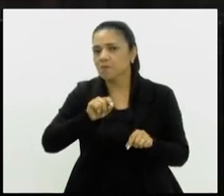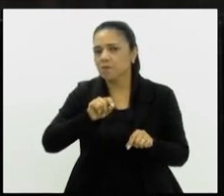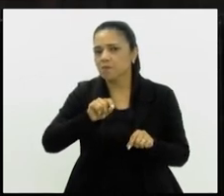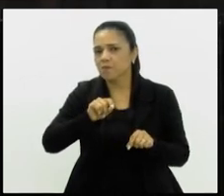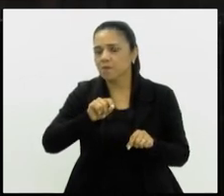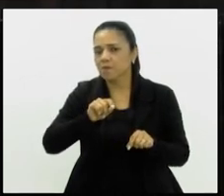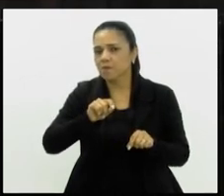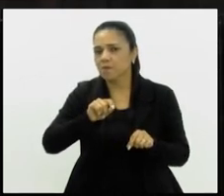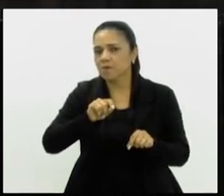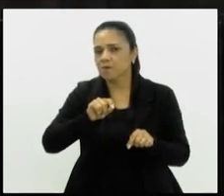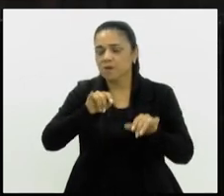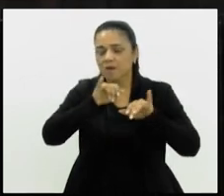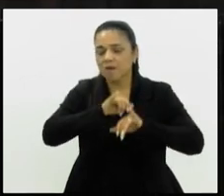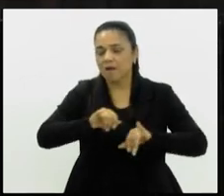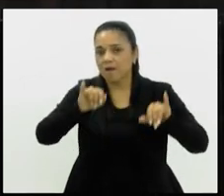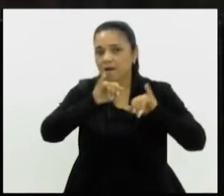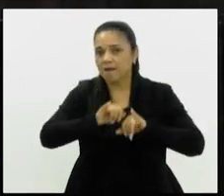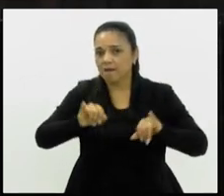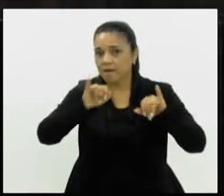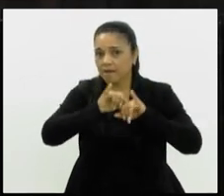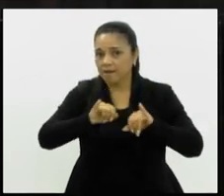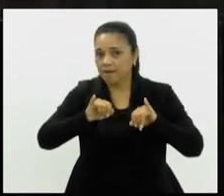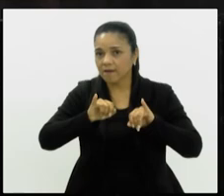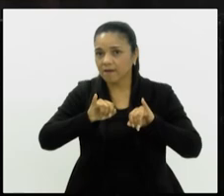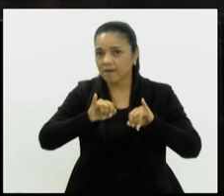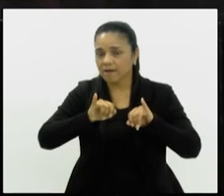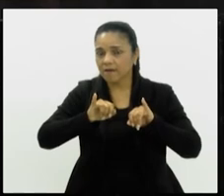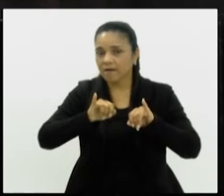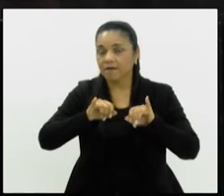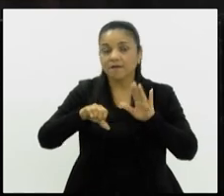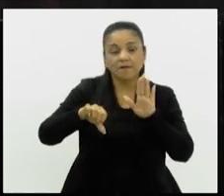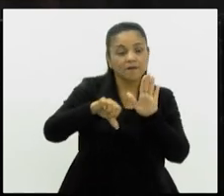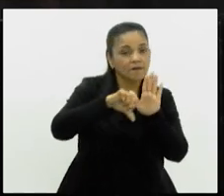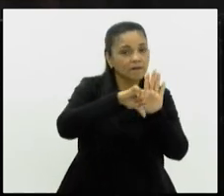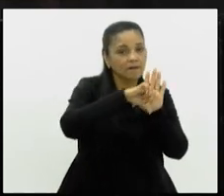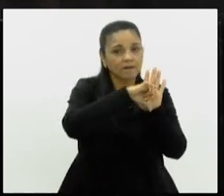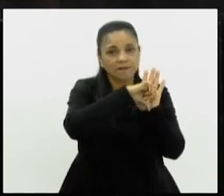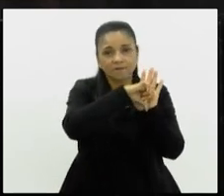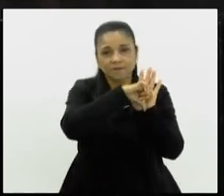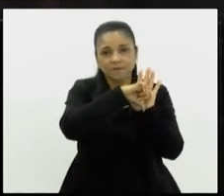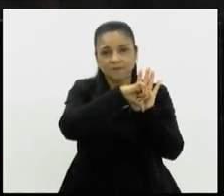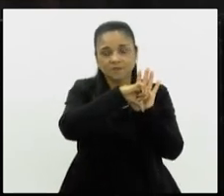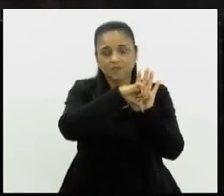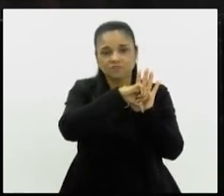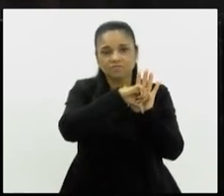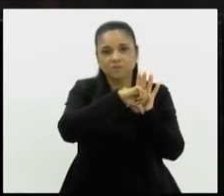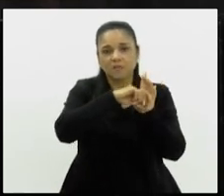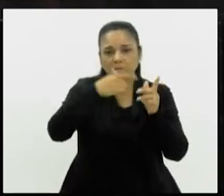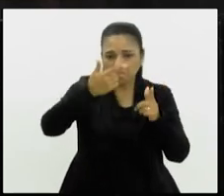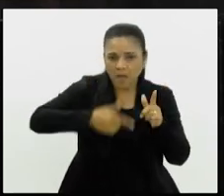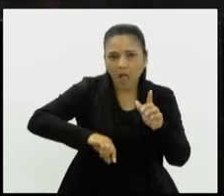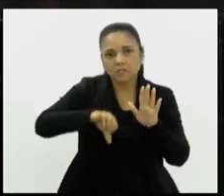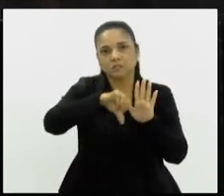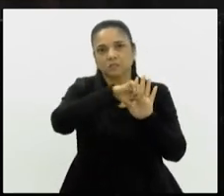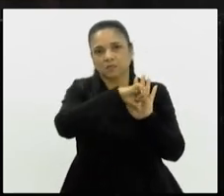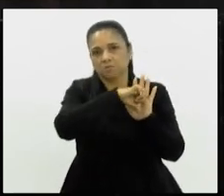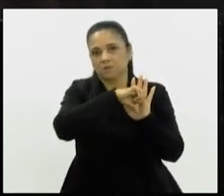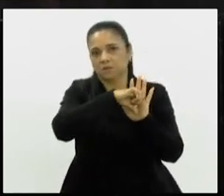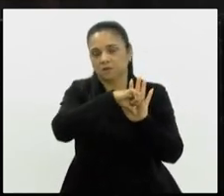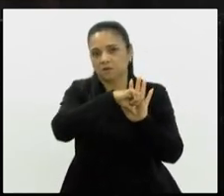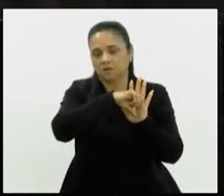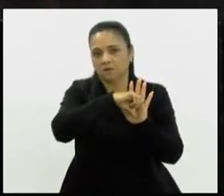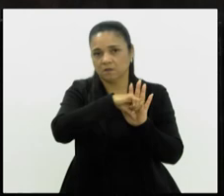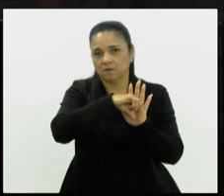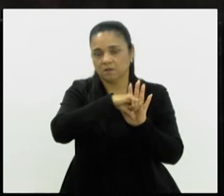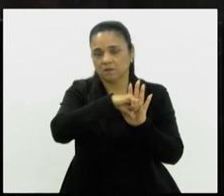do nosso noticiário são crimes em cima de crimes. E,